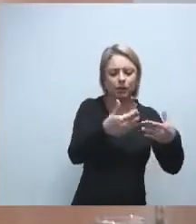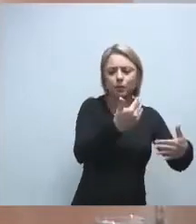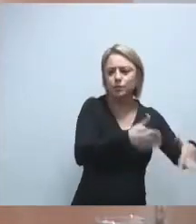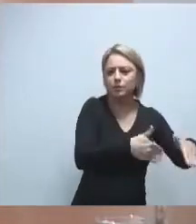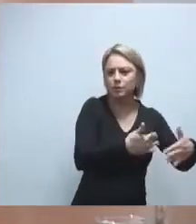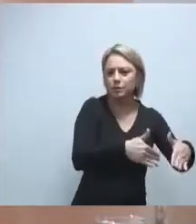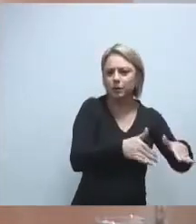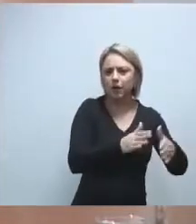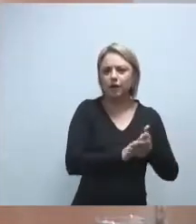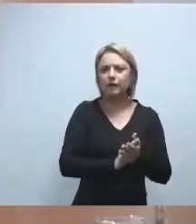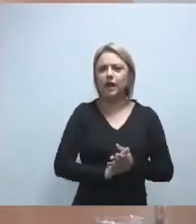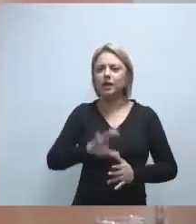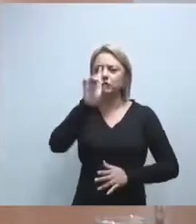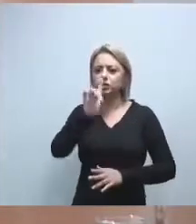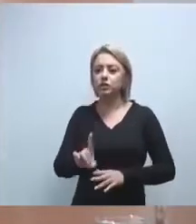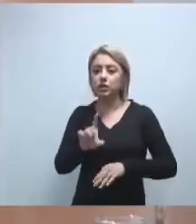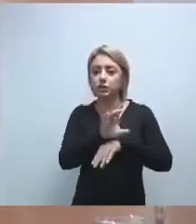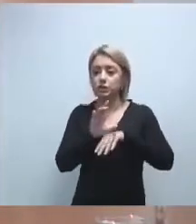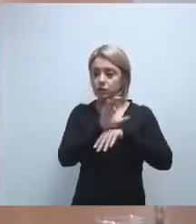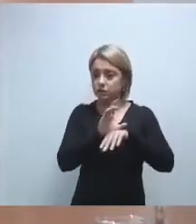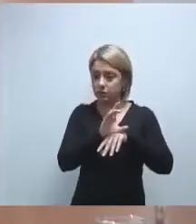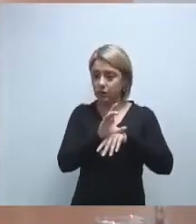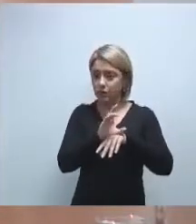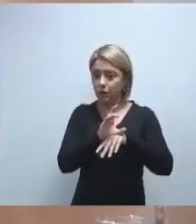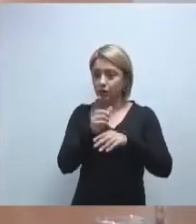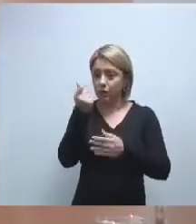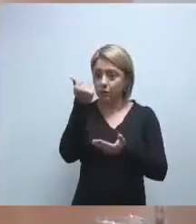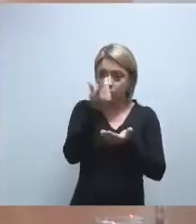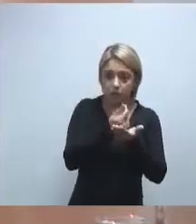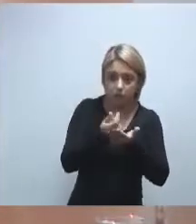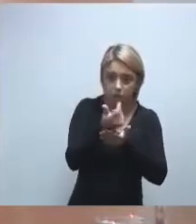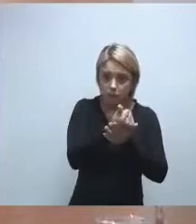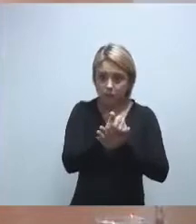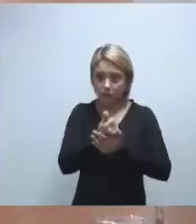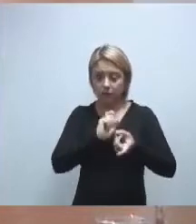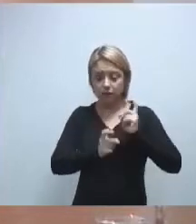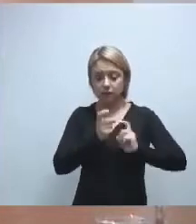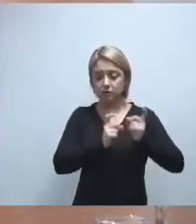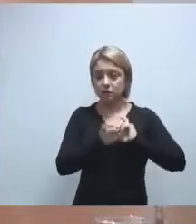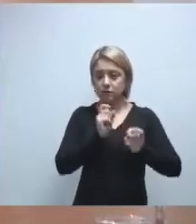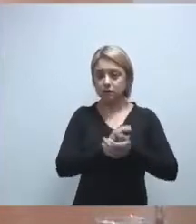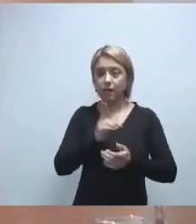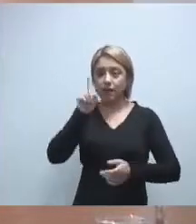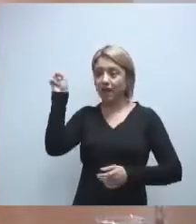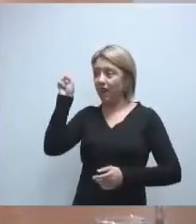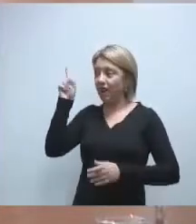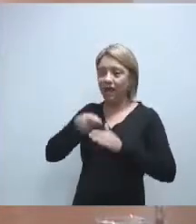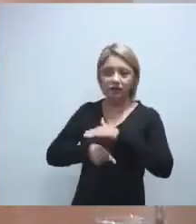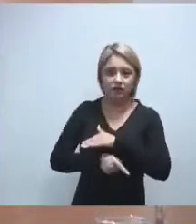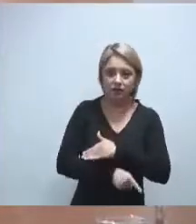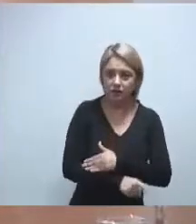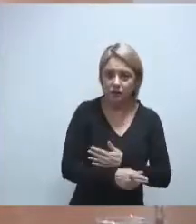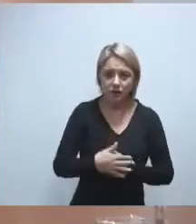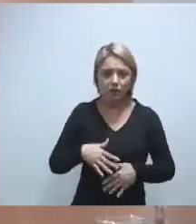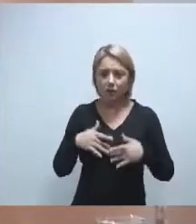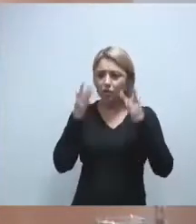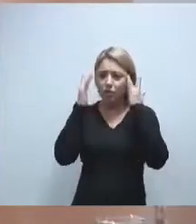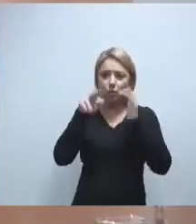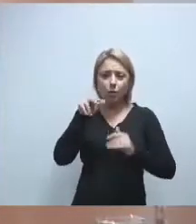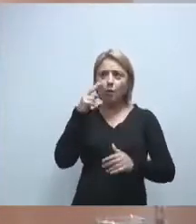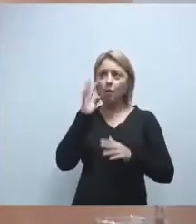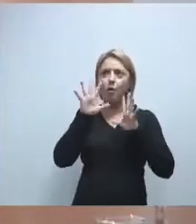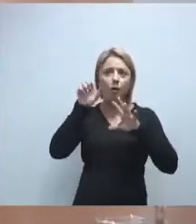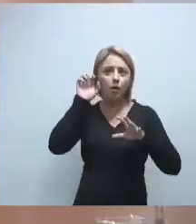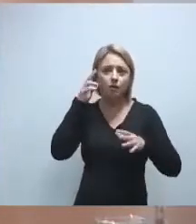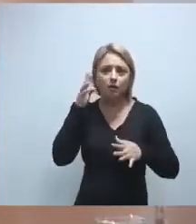era direito constitucional administrativo e tributário com marca do interior nunca ouvi falar em tributar na minha